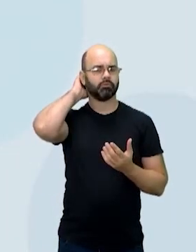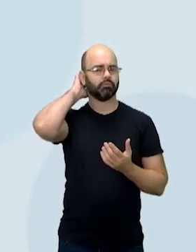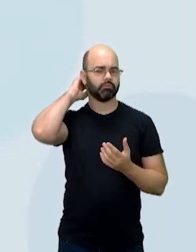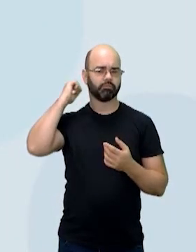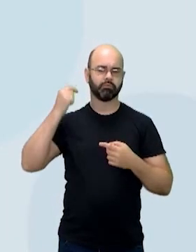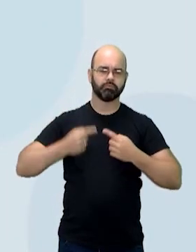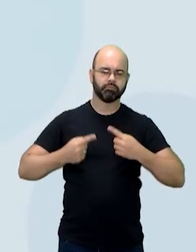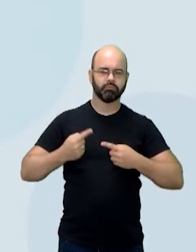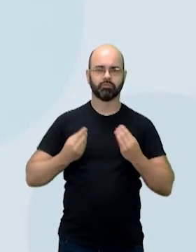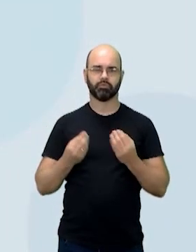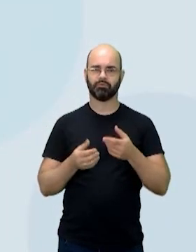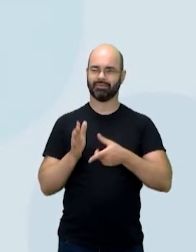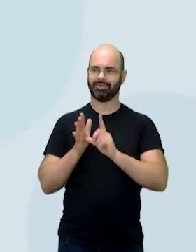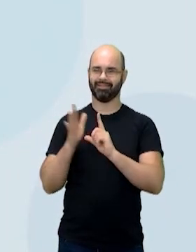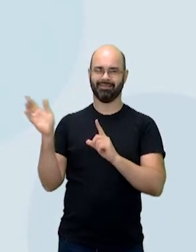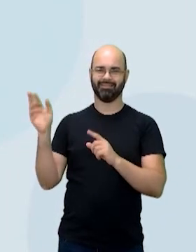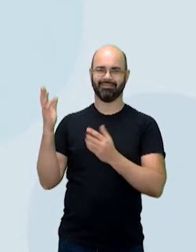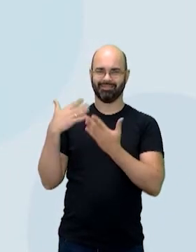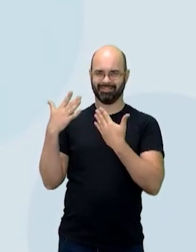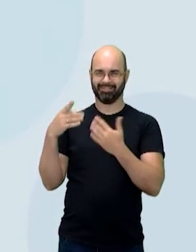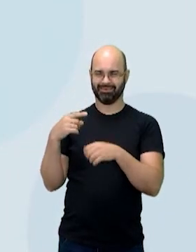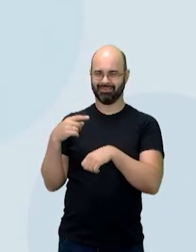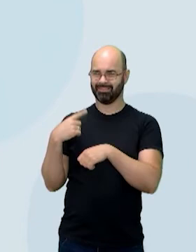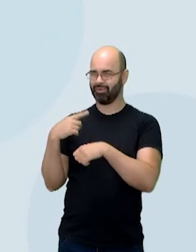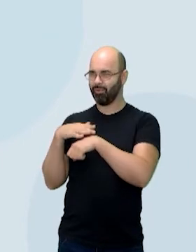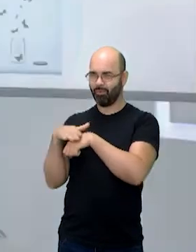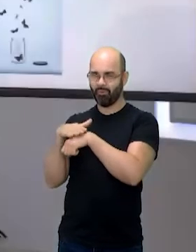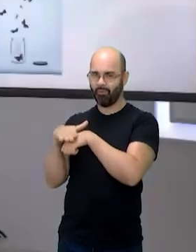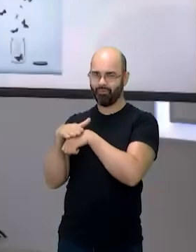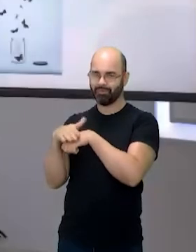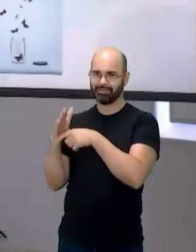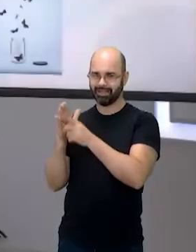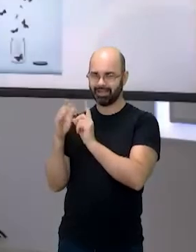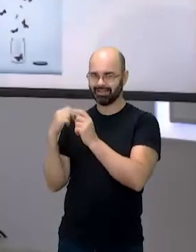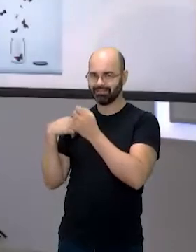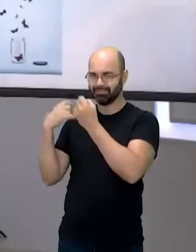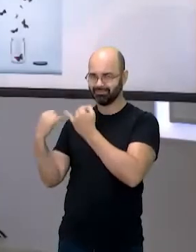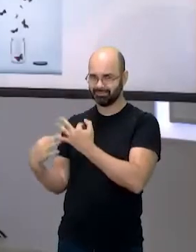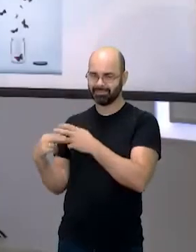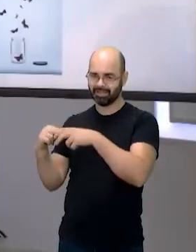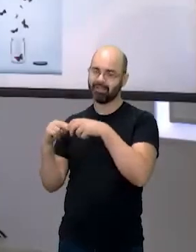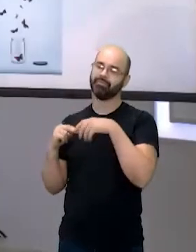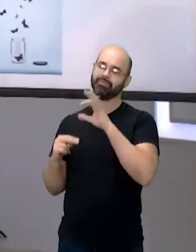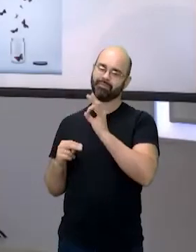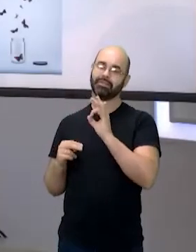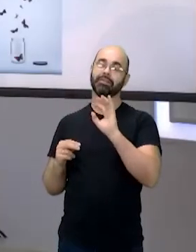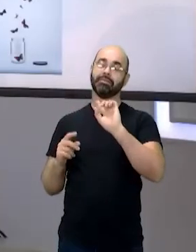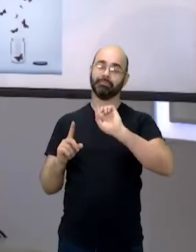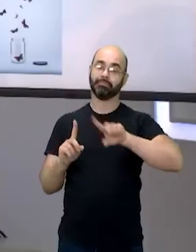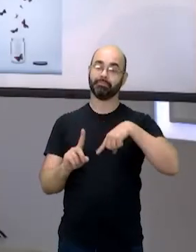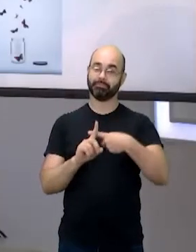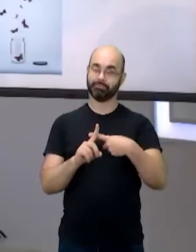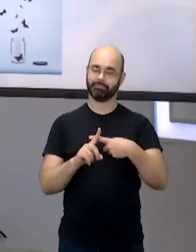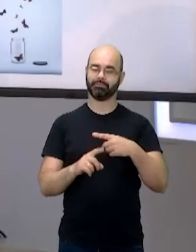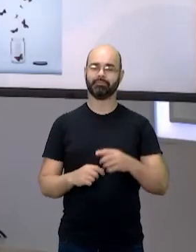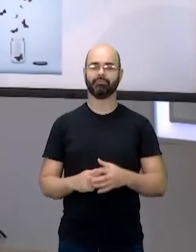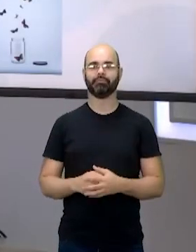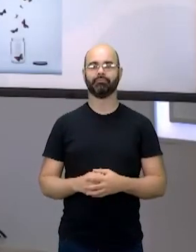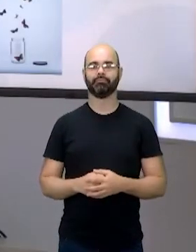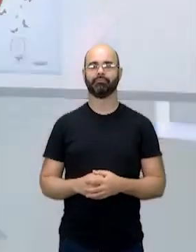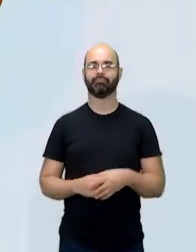aquilo que você falou com o Russo no momento, Cabeção? Foi e tem mais uma coisa. Olha lá, Russão.